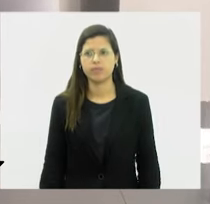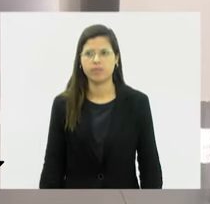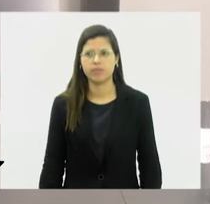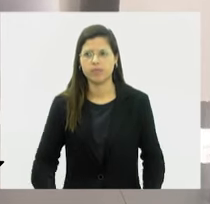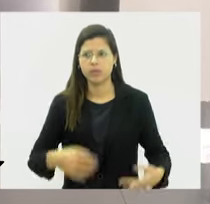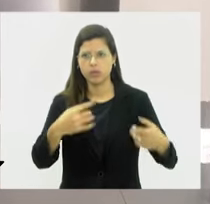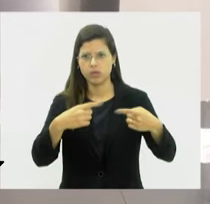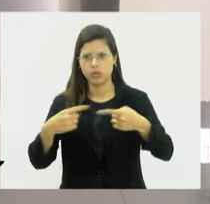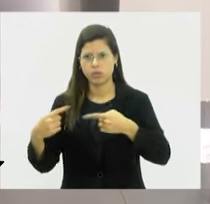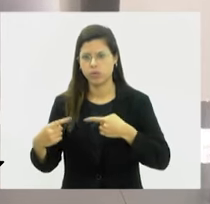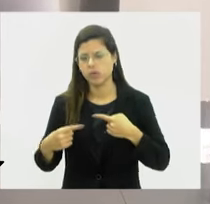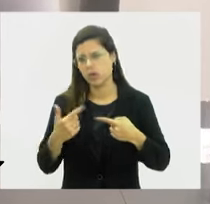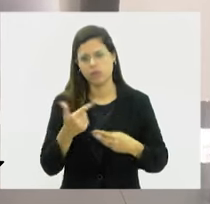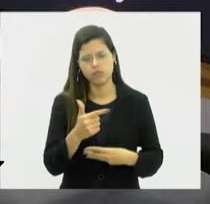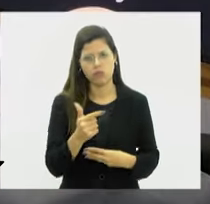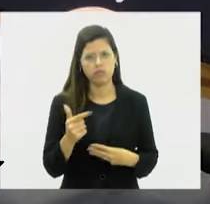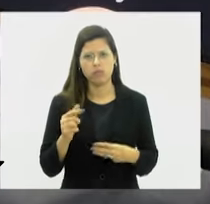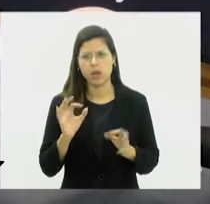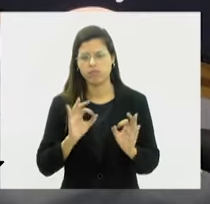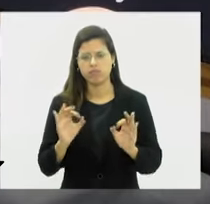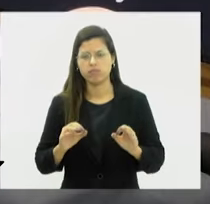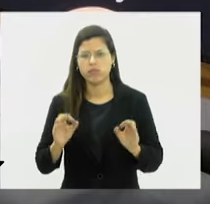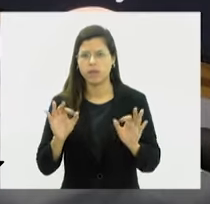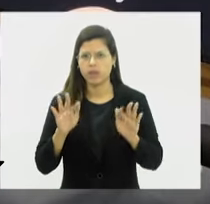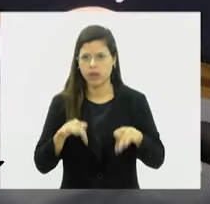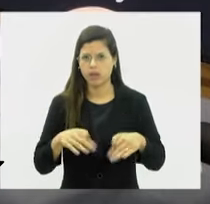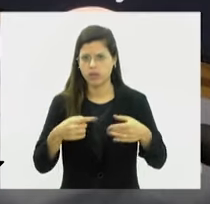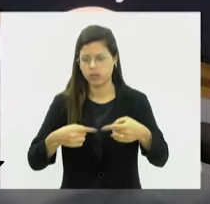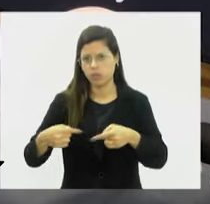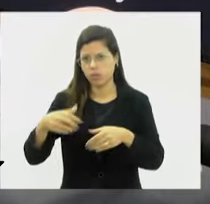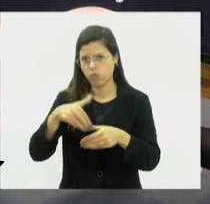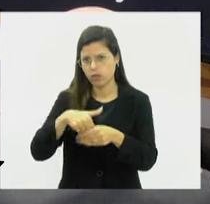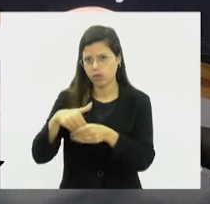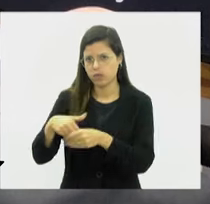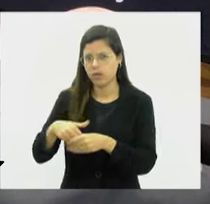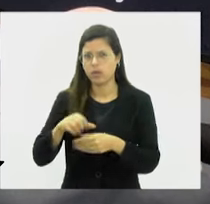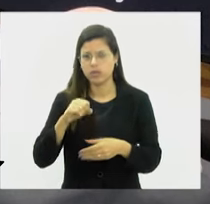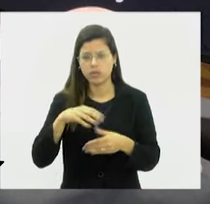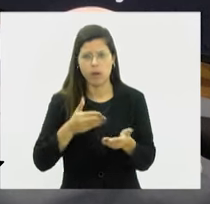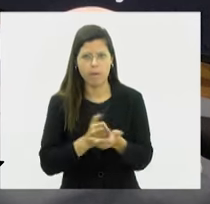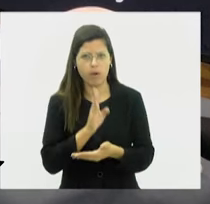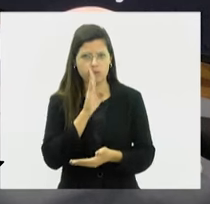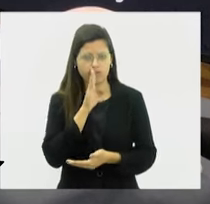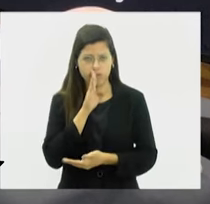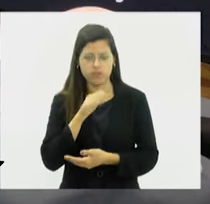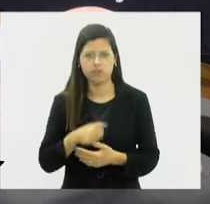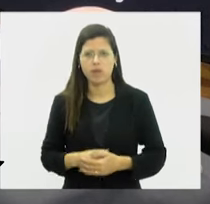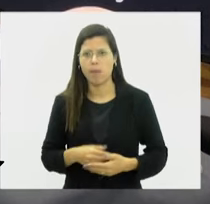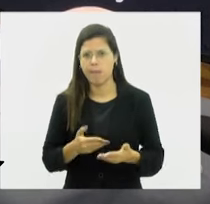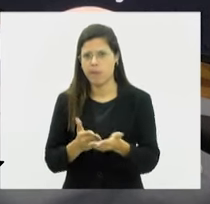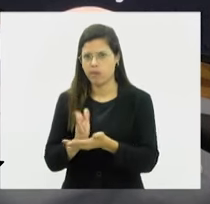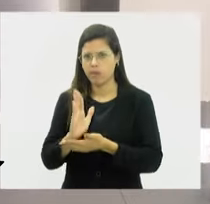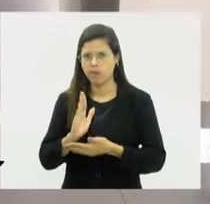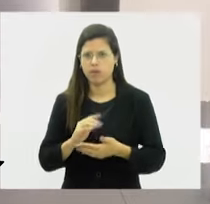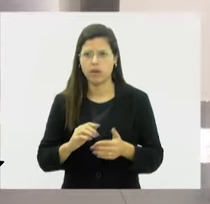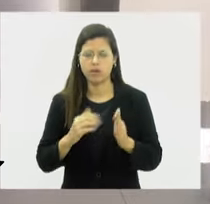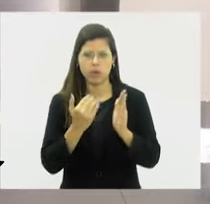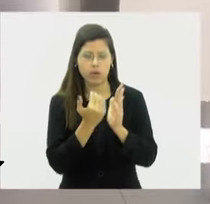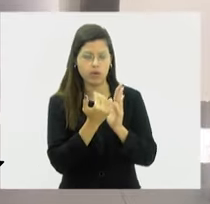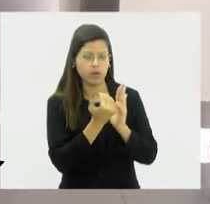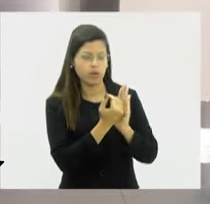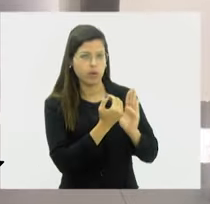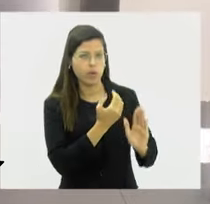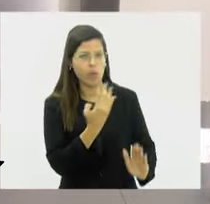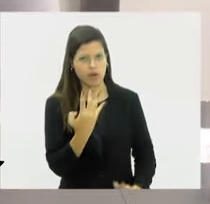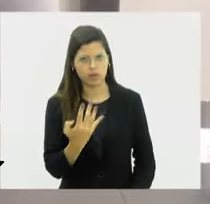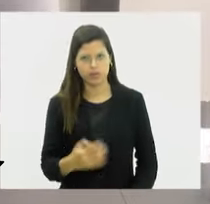Em discussão, não havendo quem queira discutir, encerrada a discussão. Em votação, os senhores que aprovam, permaneçam como estão. Aprovado, item 4 da